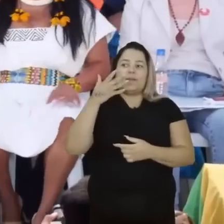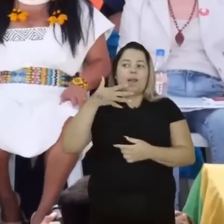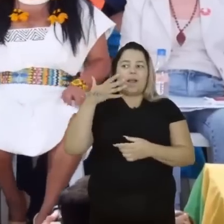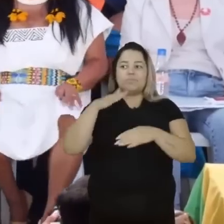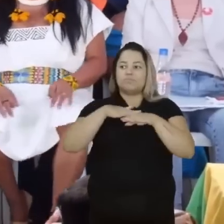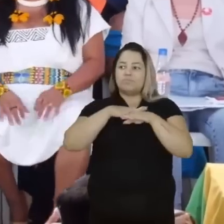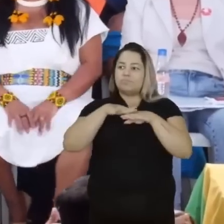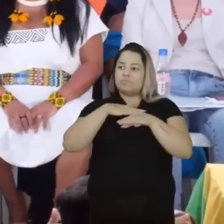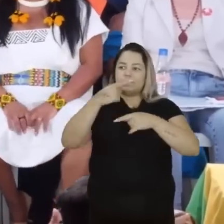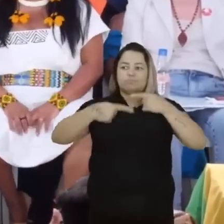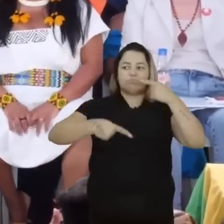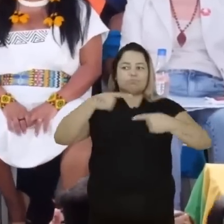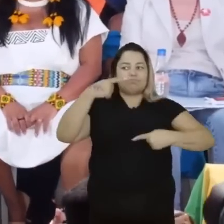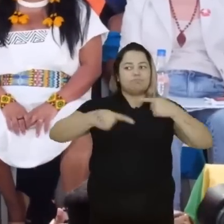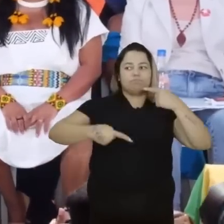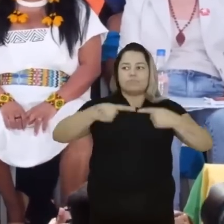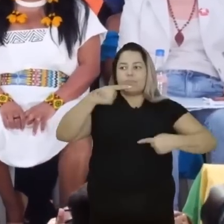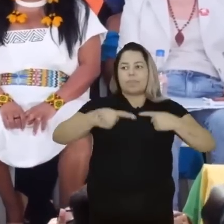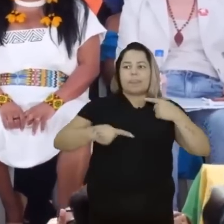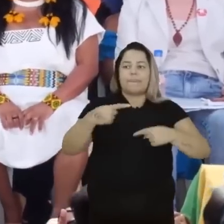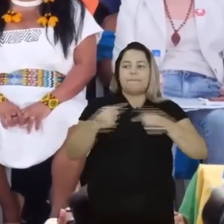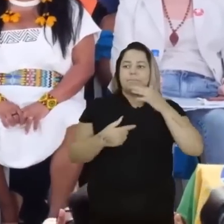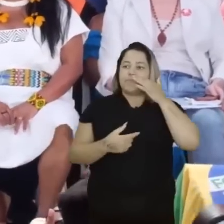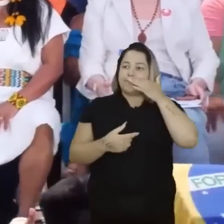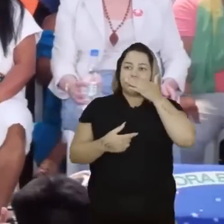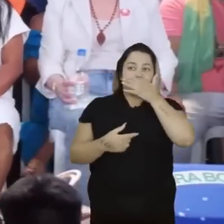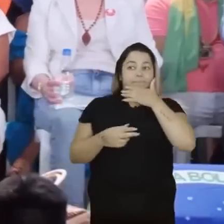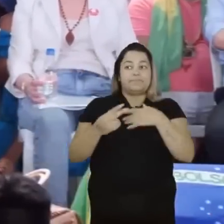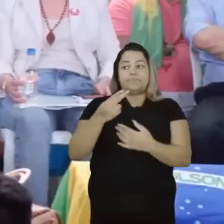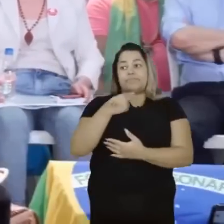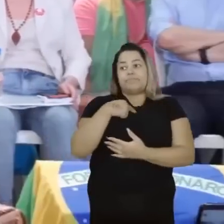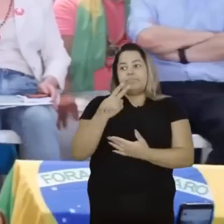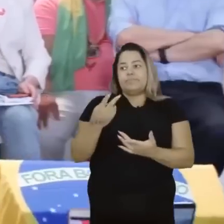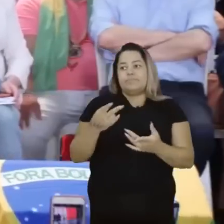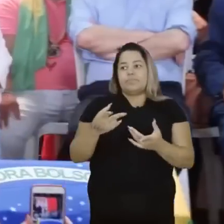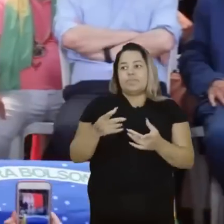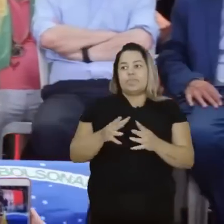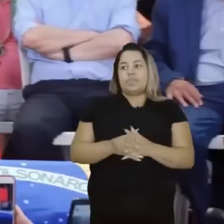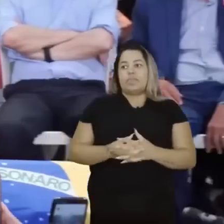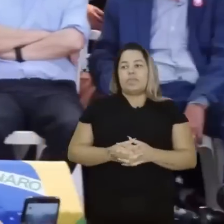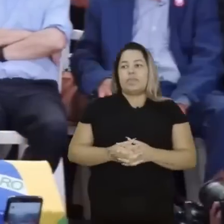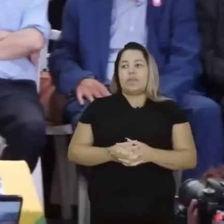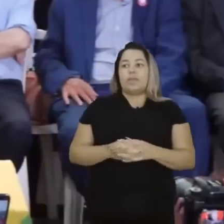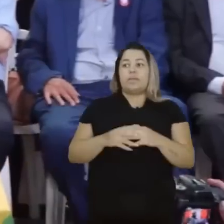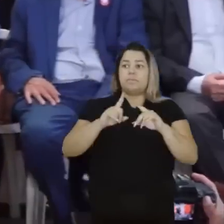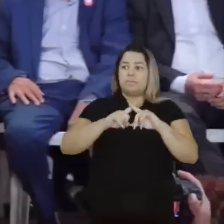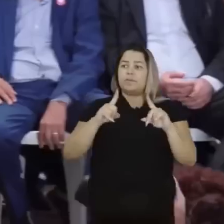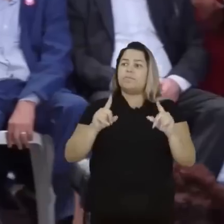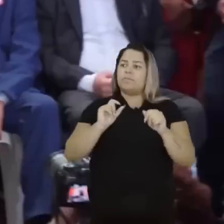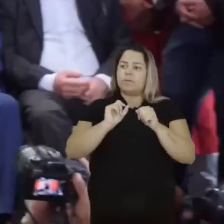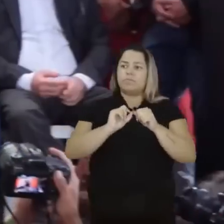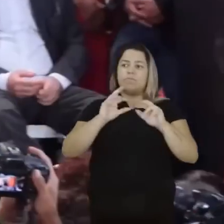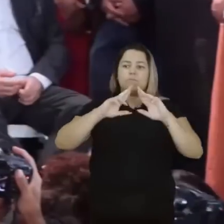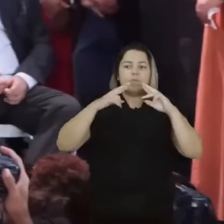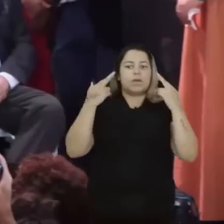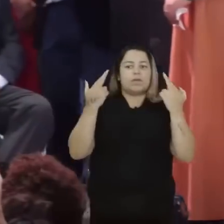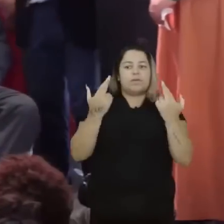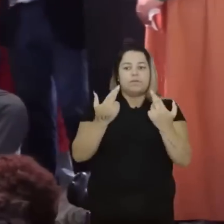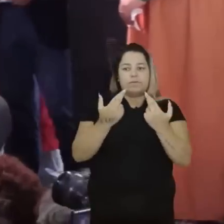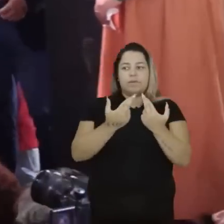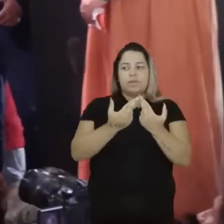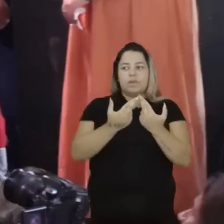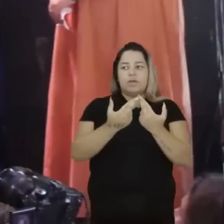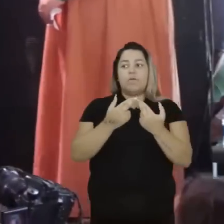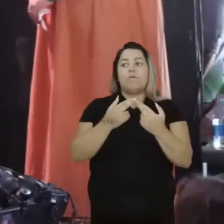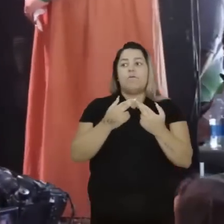para discutir, não dá para divergir e não dá para a gente concordar. Mas a gente vai fazer uma reunião. E